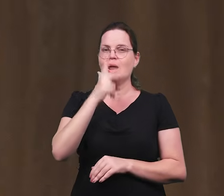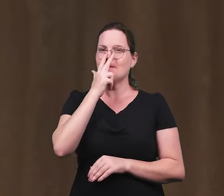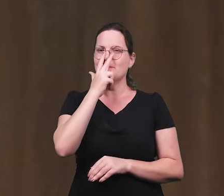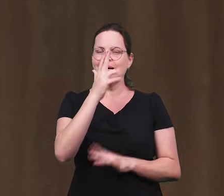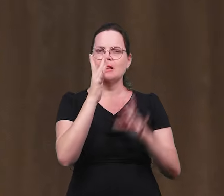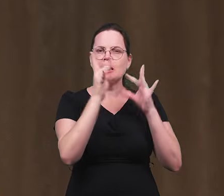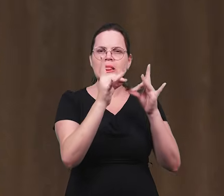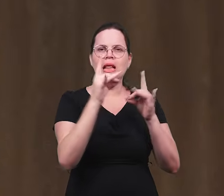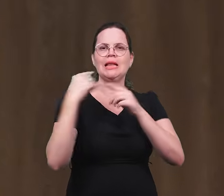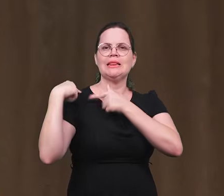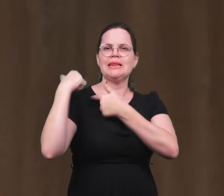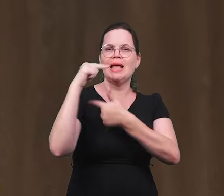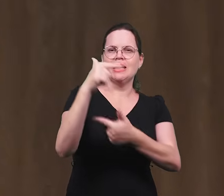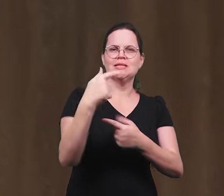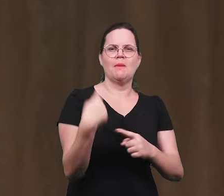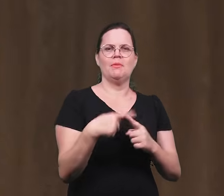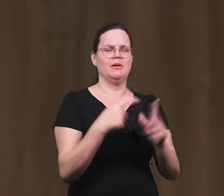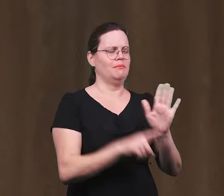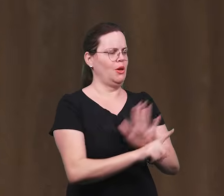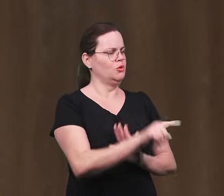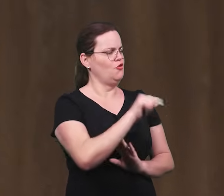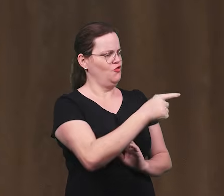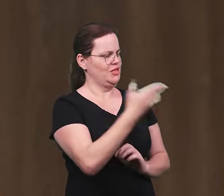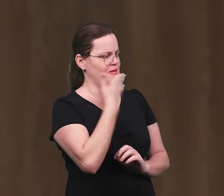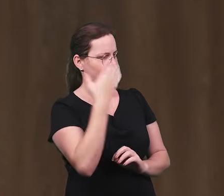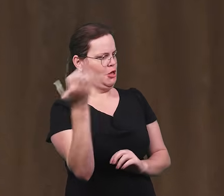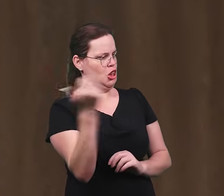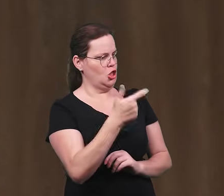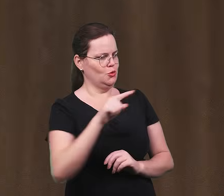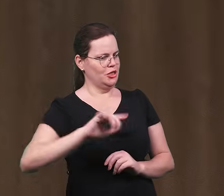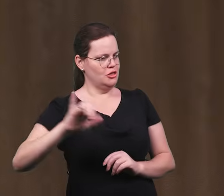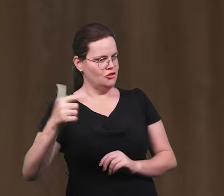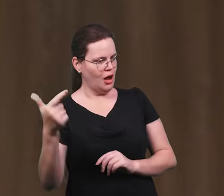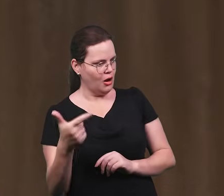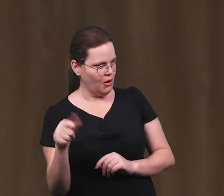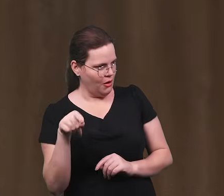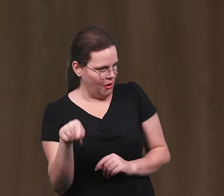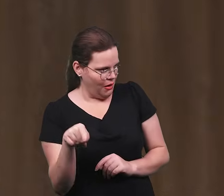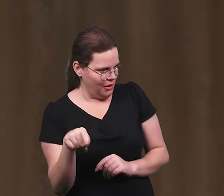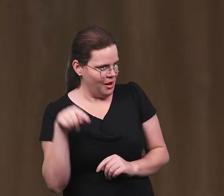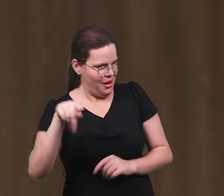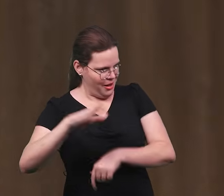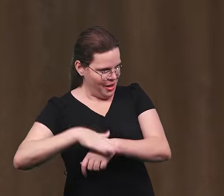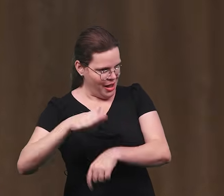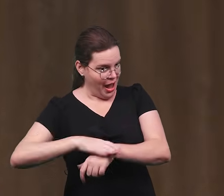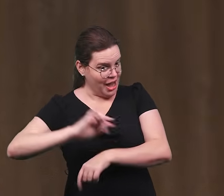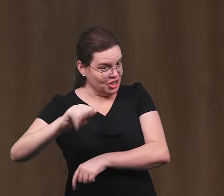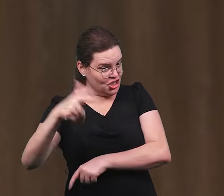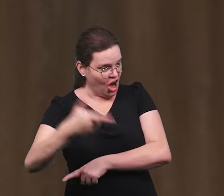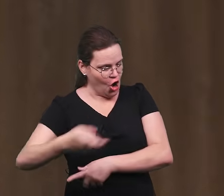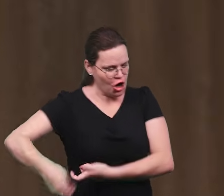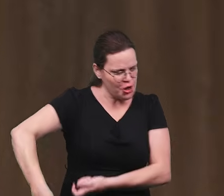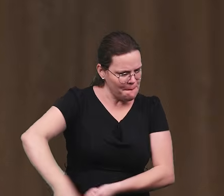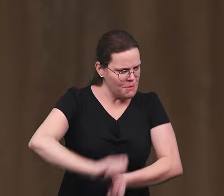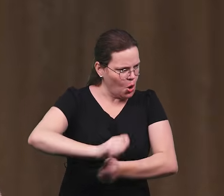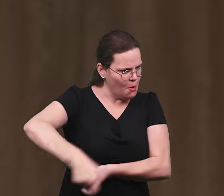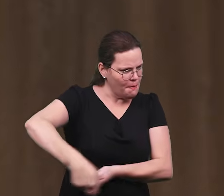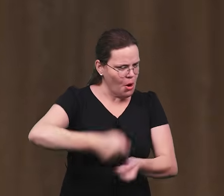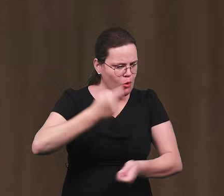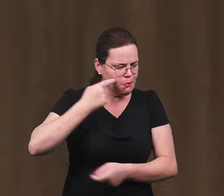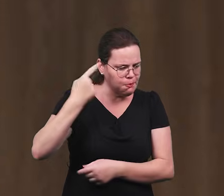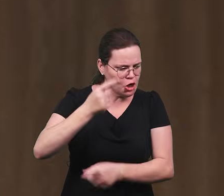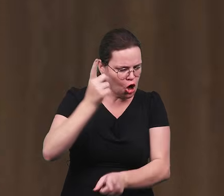pai Jacó, que nos deu o poço. Então ela estava presa às tradições, às histórias passadas, as questões